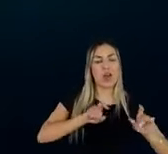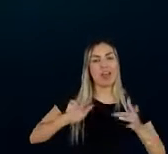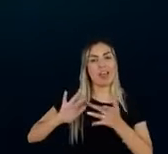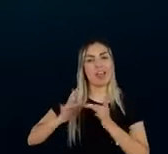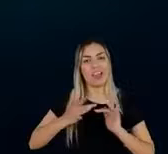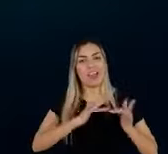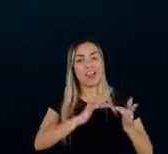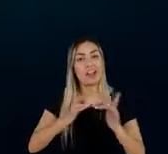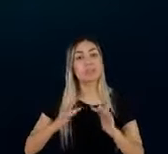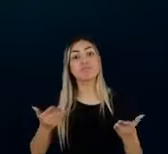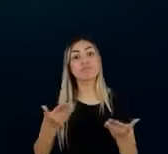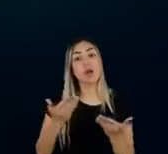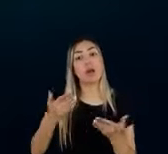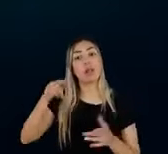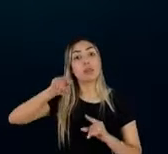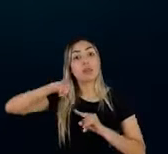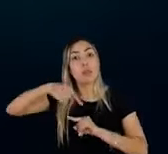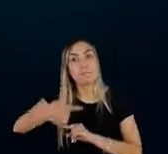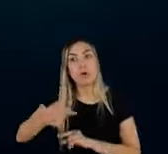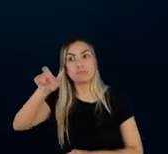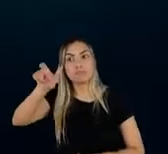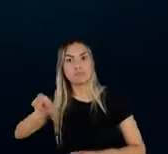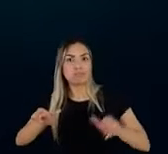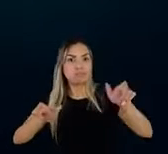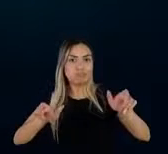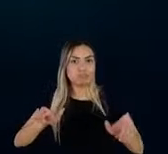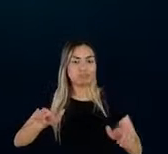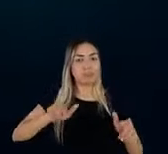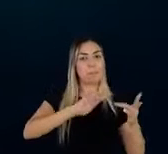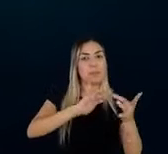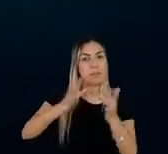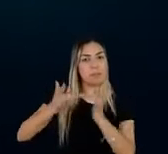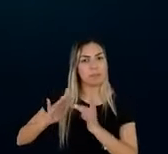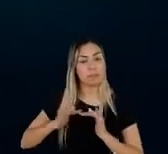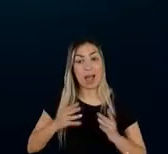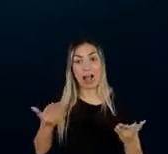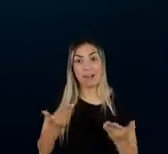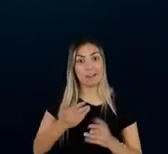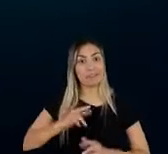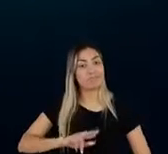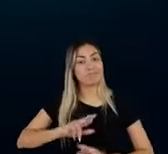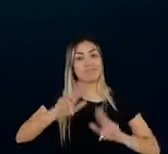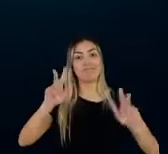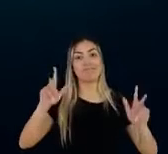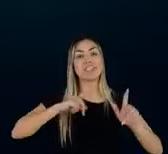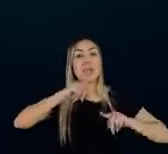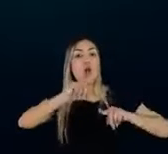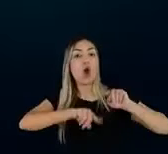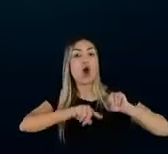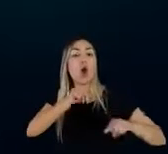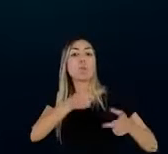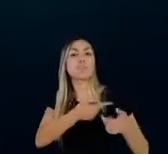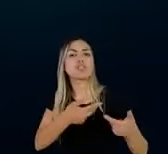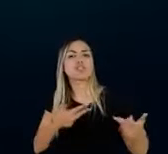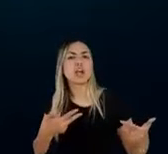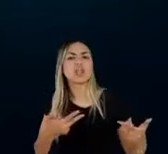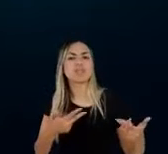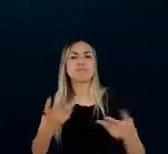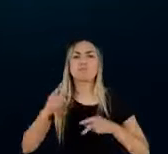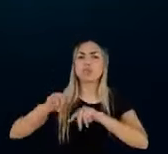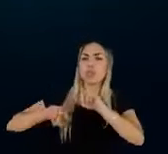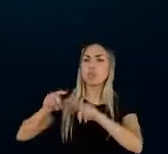gente está conectando objetos aí você vai me perguntar mas só na hora que objeto é e qual que é objeto tá